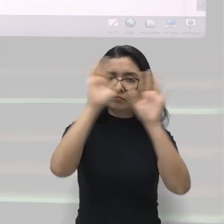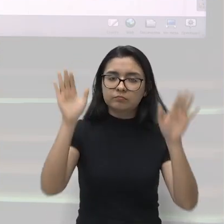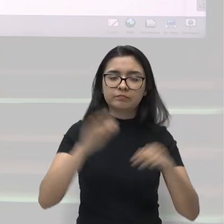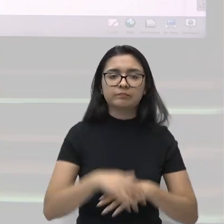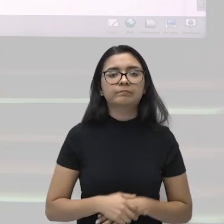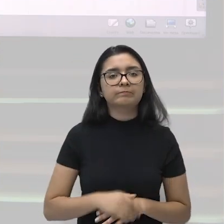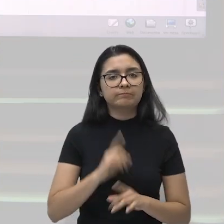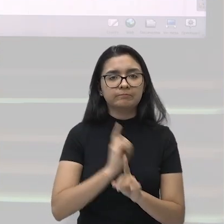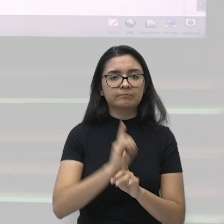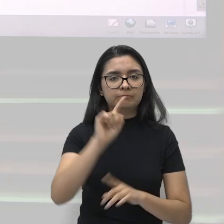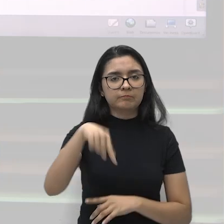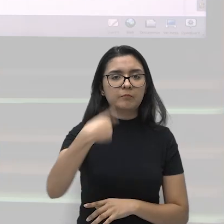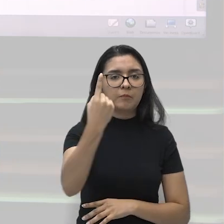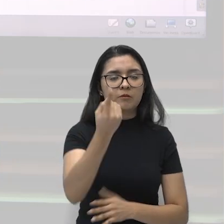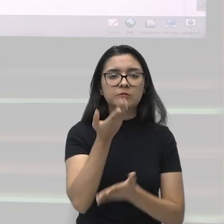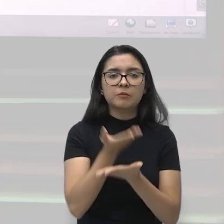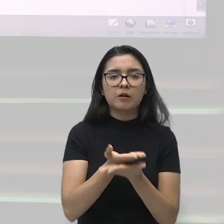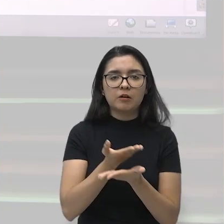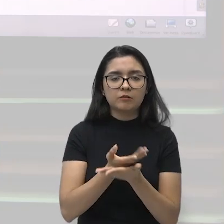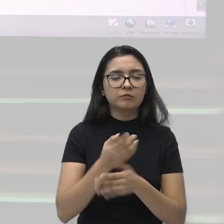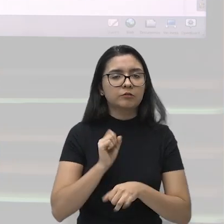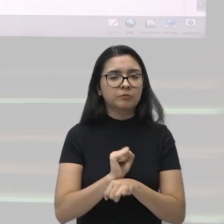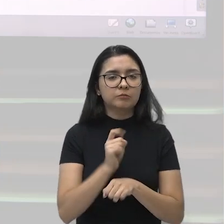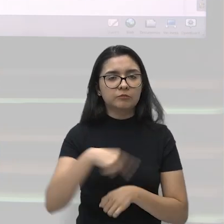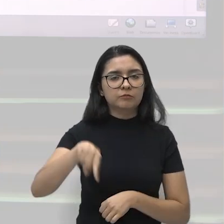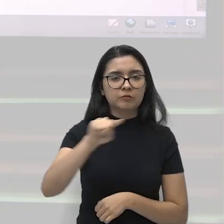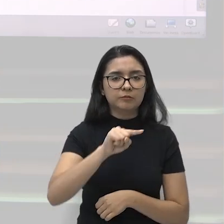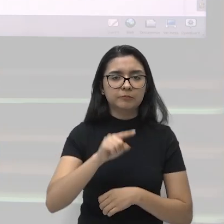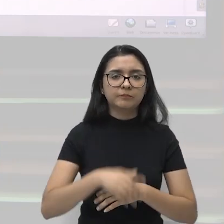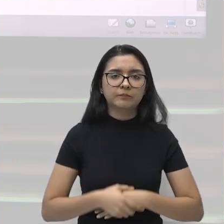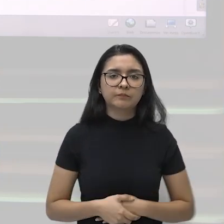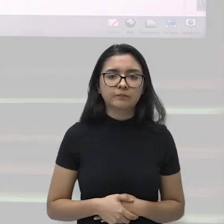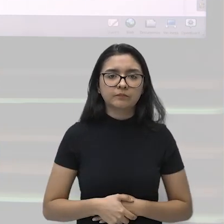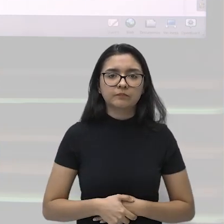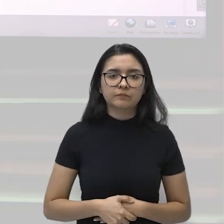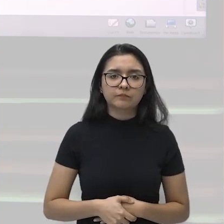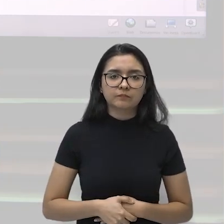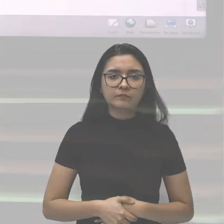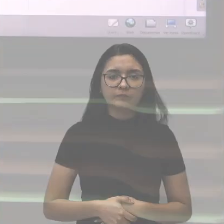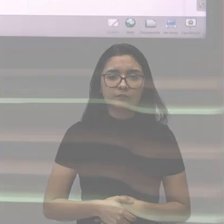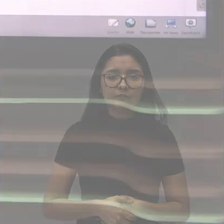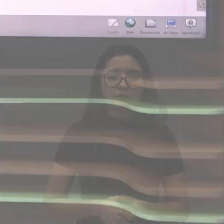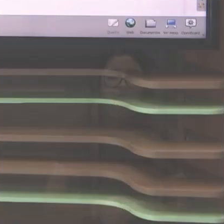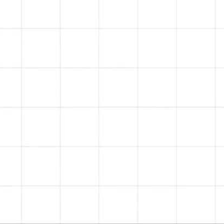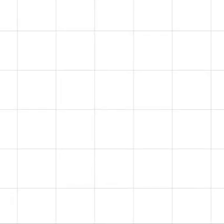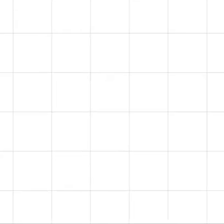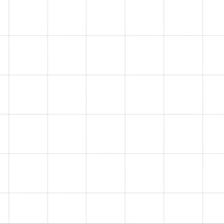e eu estarei aqui novamente aguardando vocês em um próximo momento. Até mais.